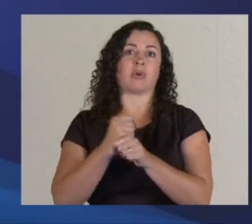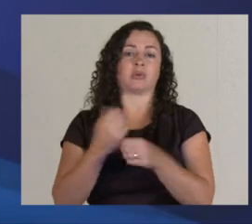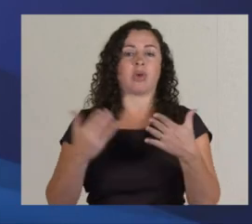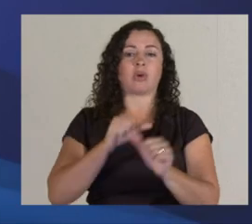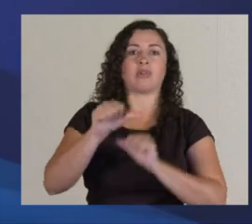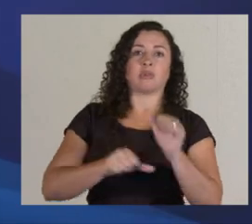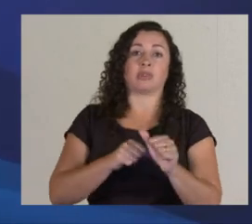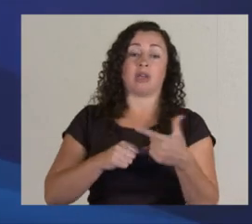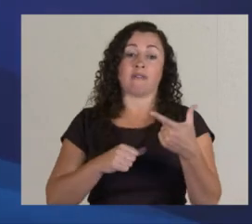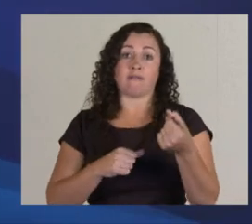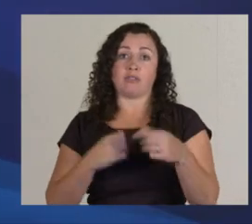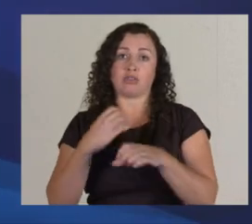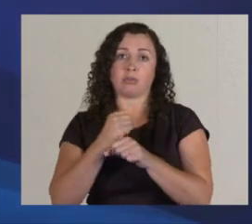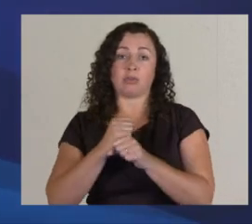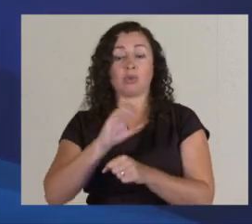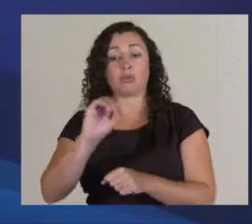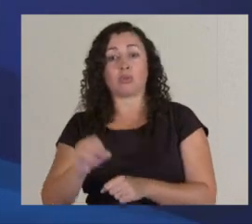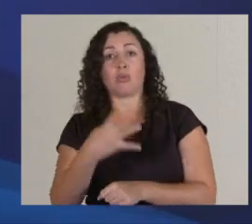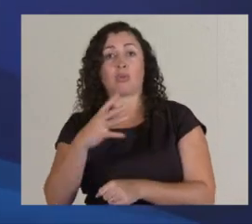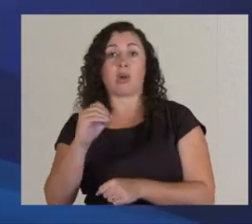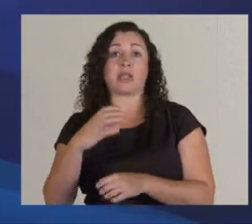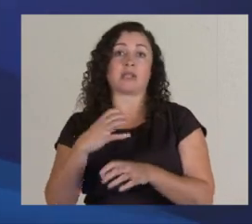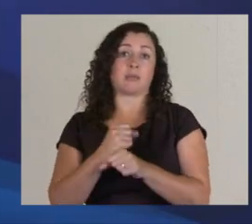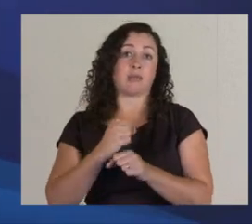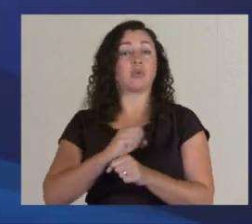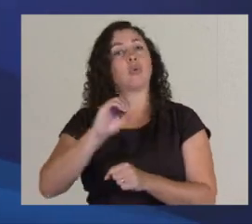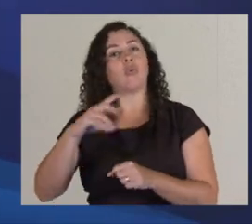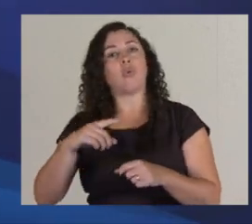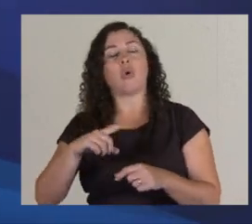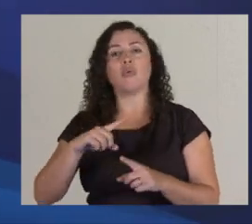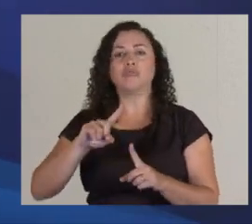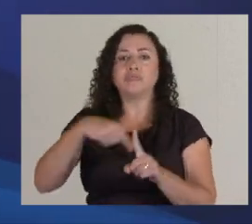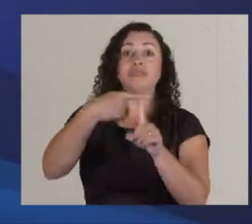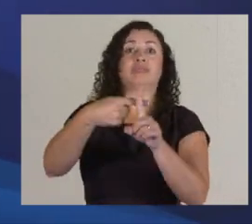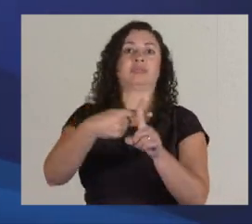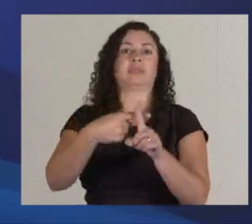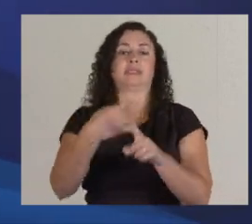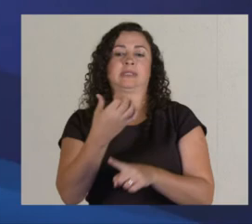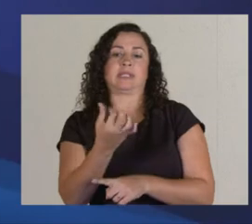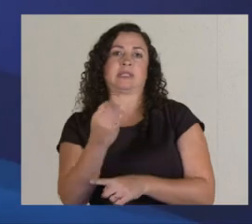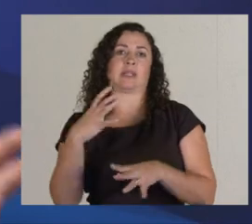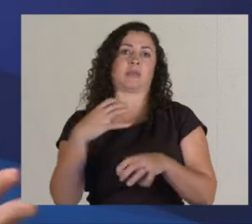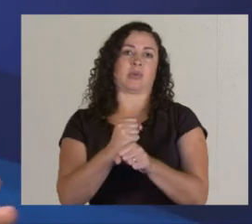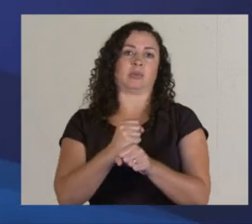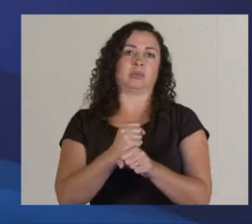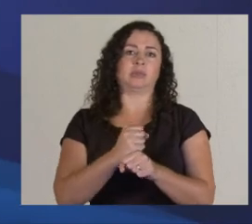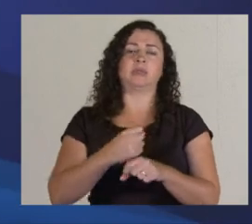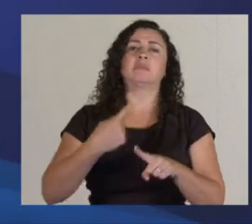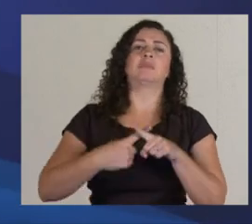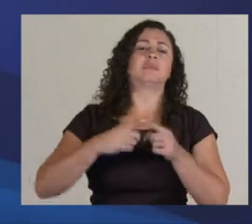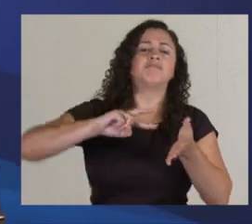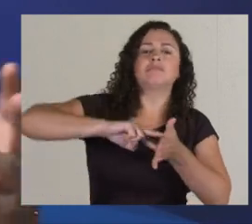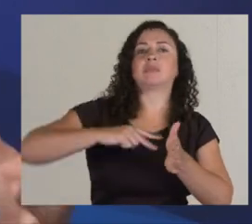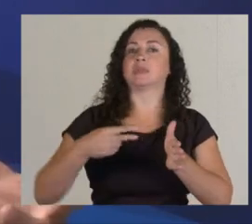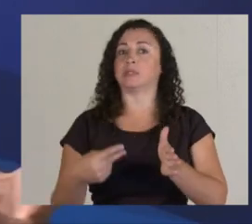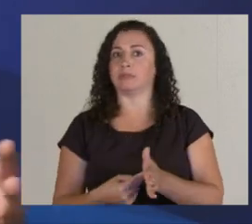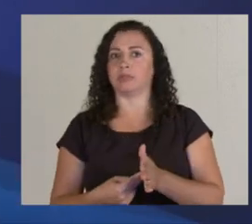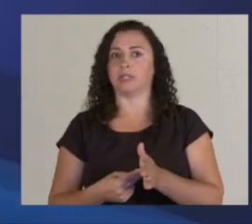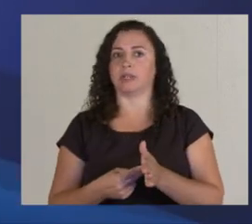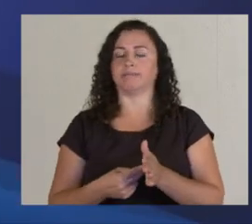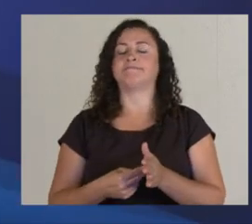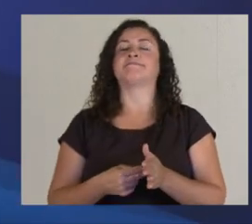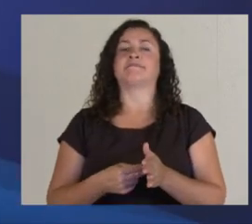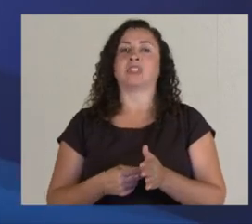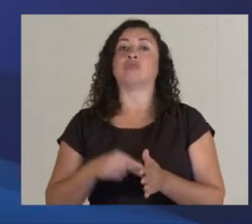três possibilidades, 20 pontos ou 40 pontos ou até mesmo a somatória de 60 pontos. O que isso representa? Representa que